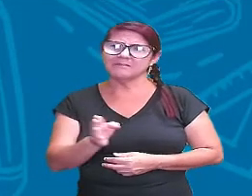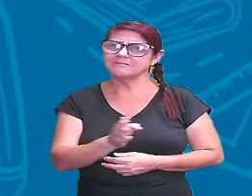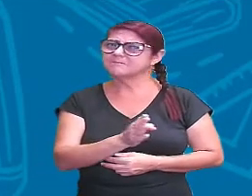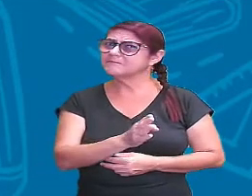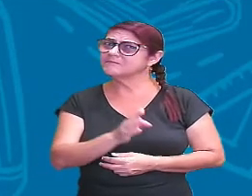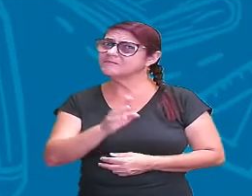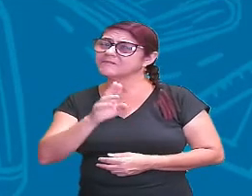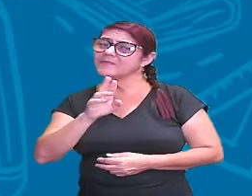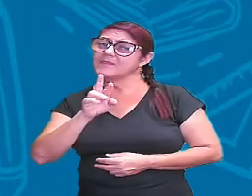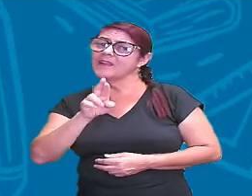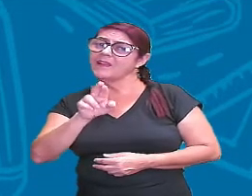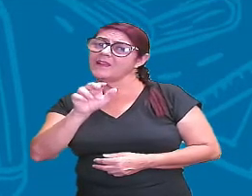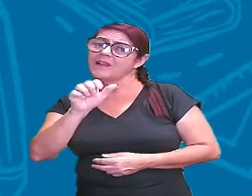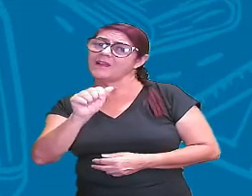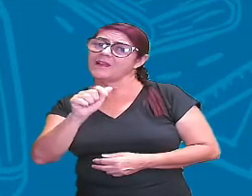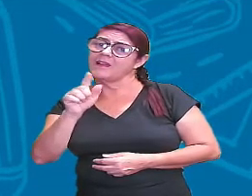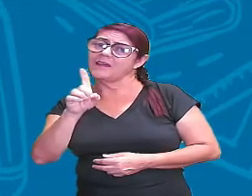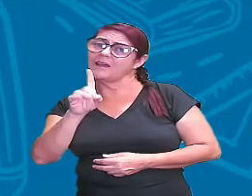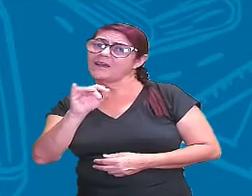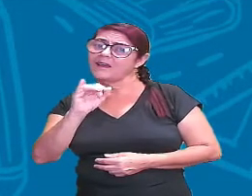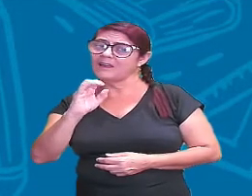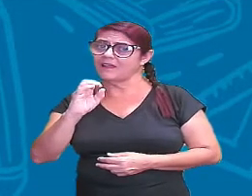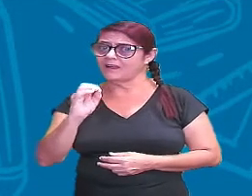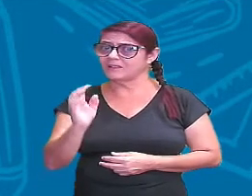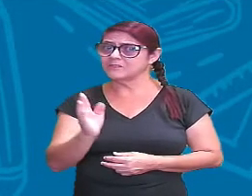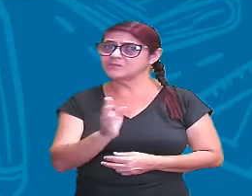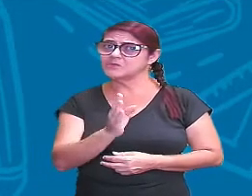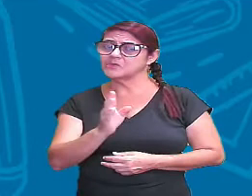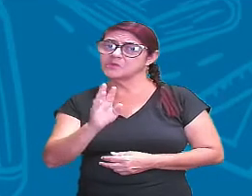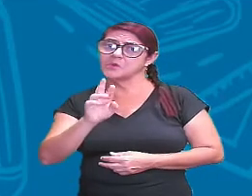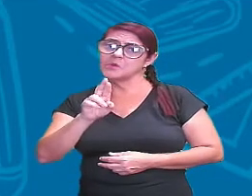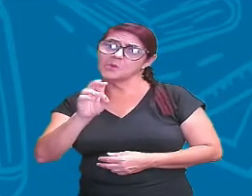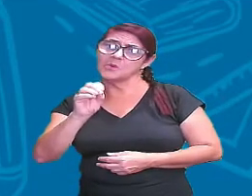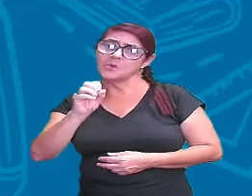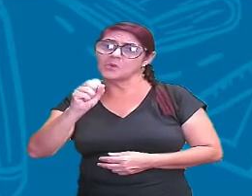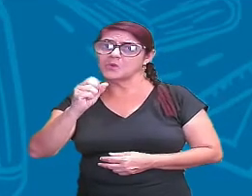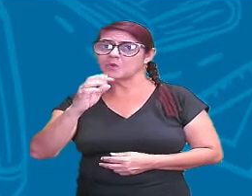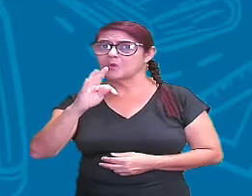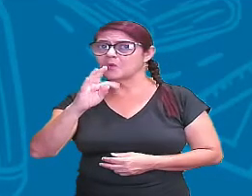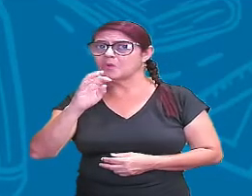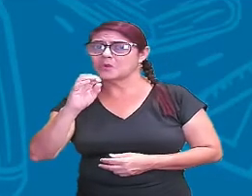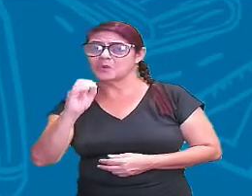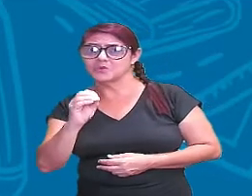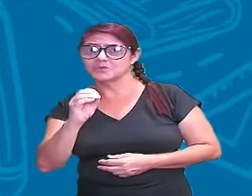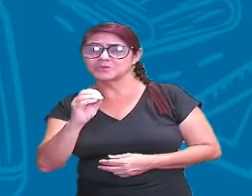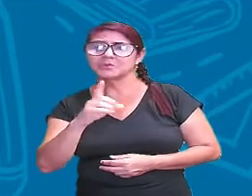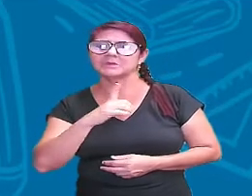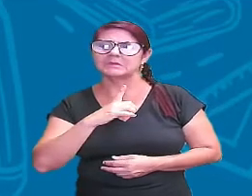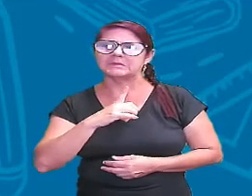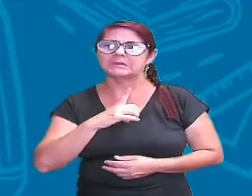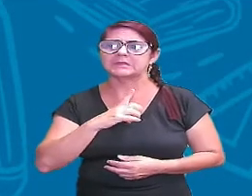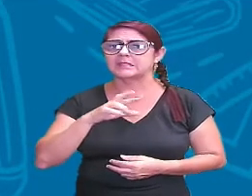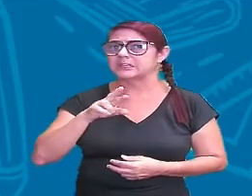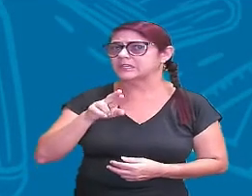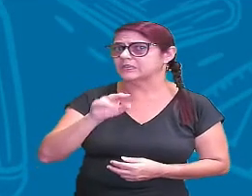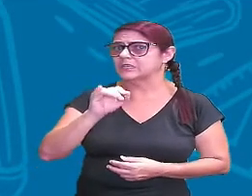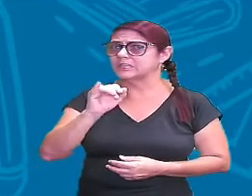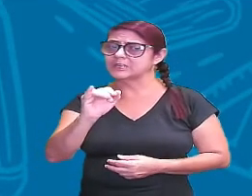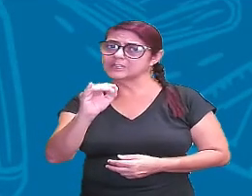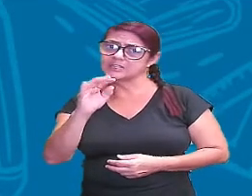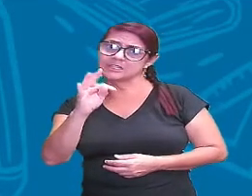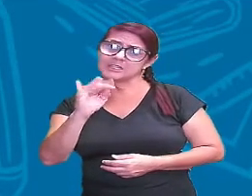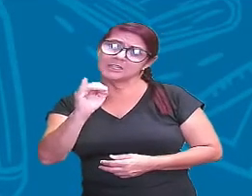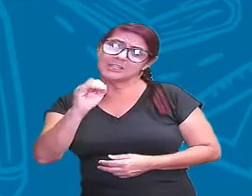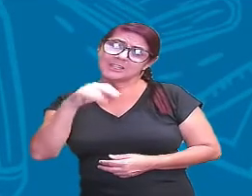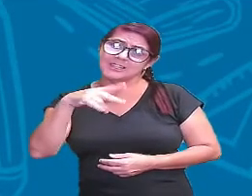temos na quarta linha rosto e ritinha. Na segunda estrofe, que é esse segundo bloco,